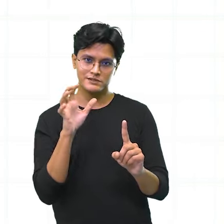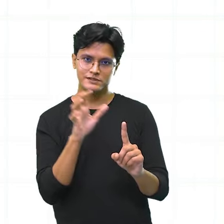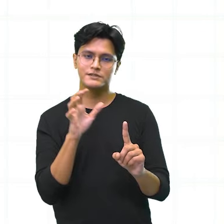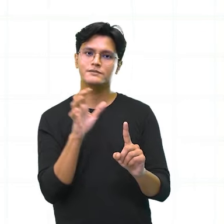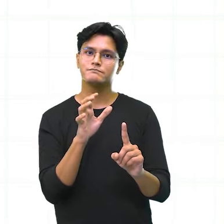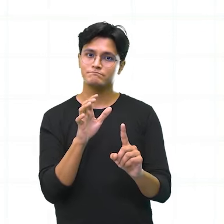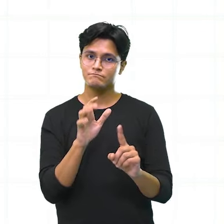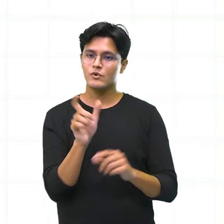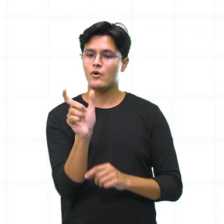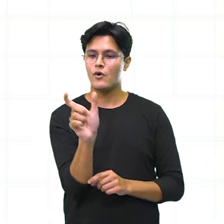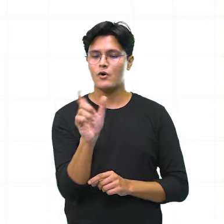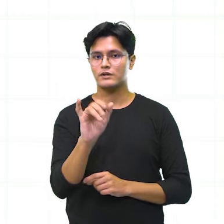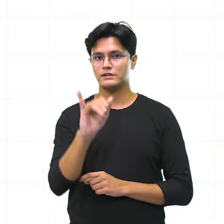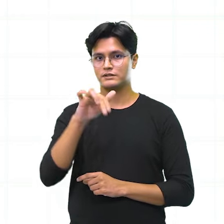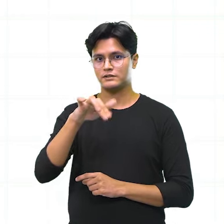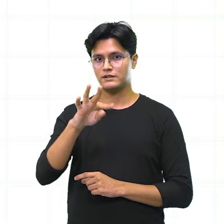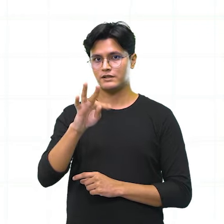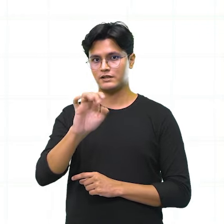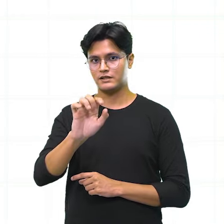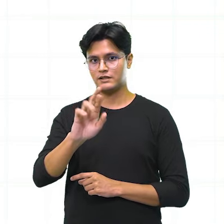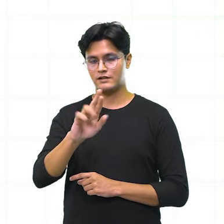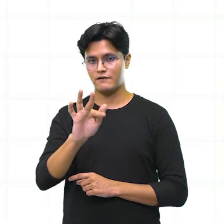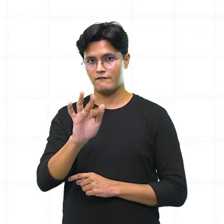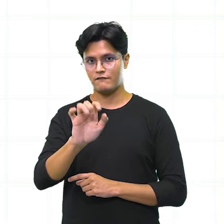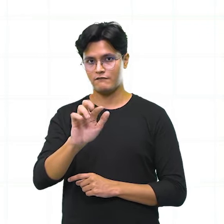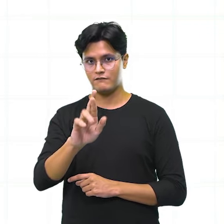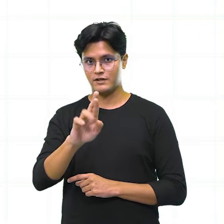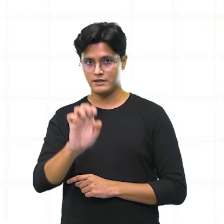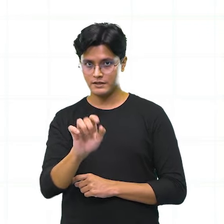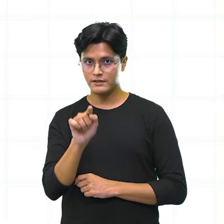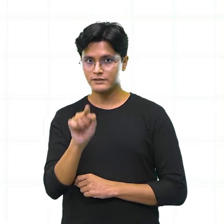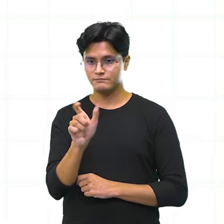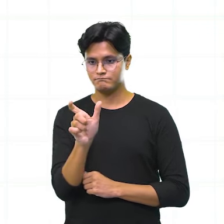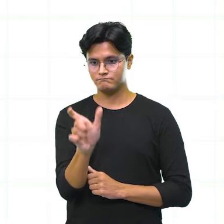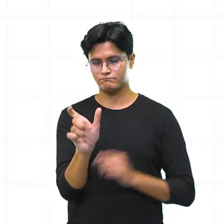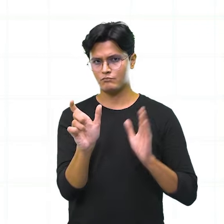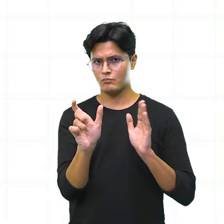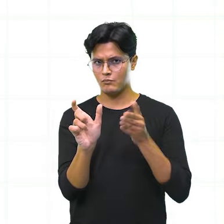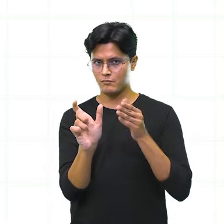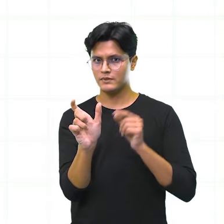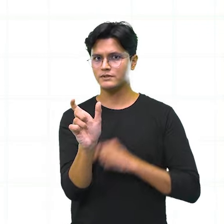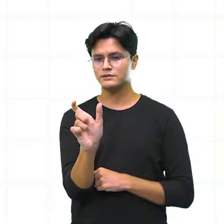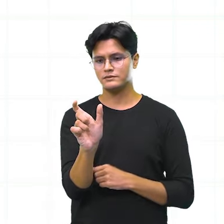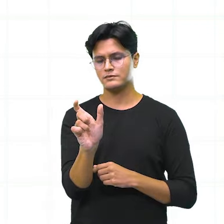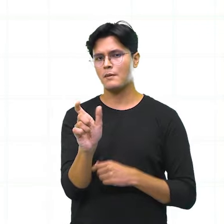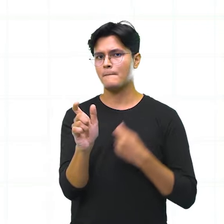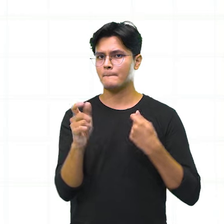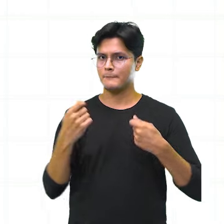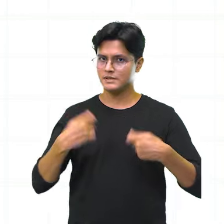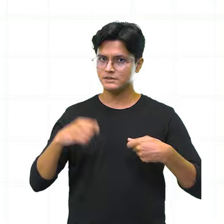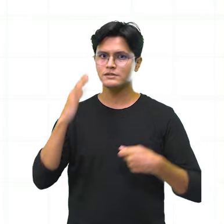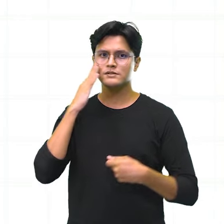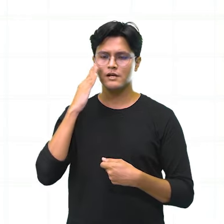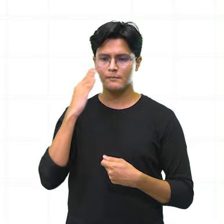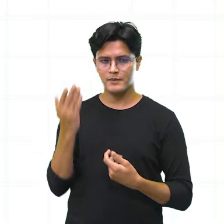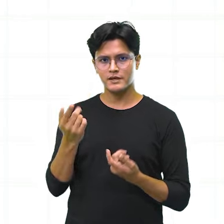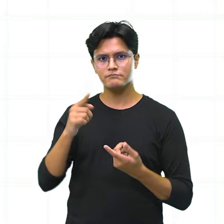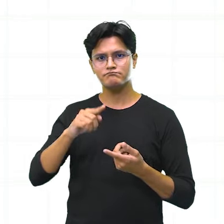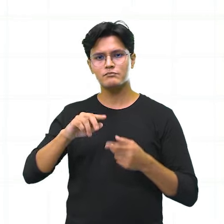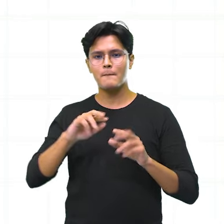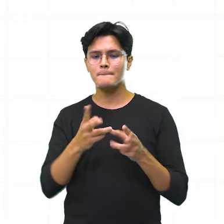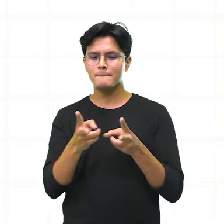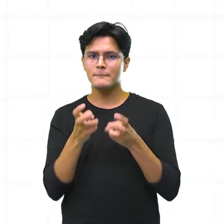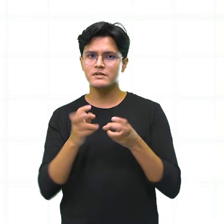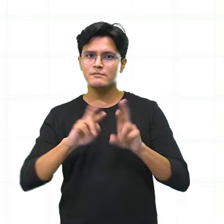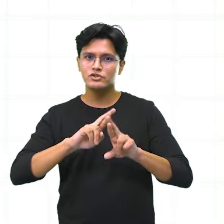olha essa palavrinha aqui que vai fazer toda a diferença para nós diferenciarmos o discurso direto do indireto. Nós temos